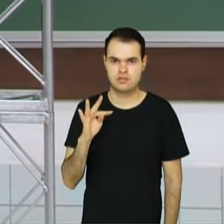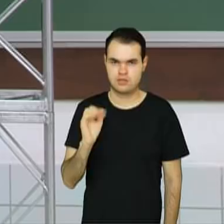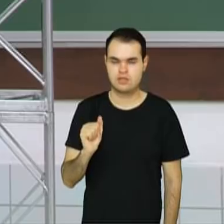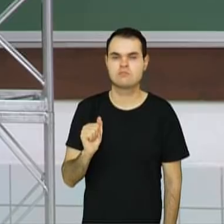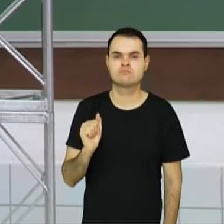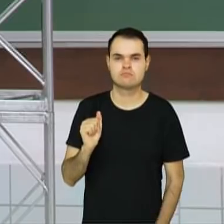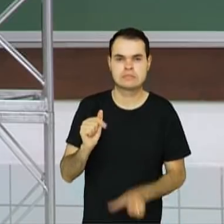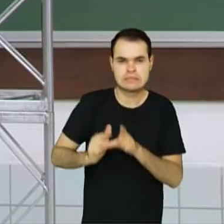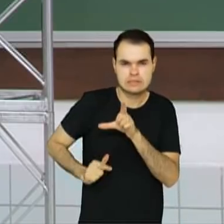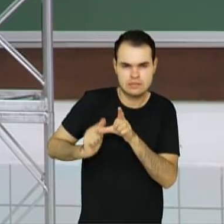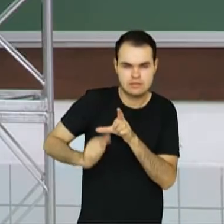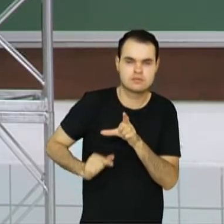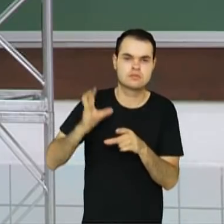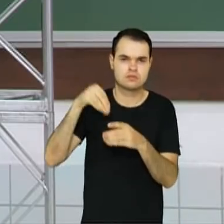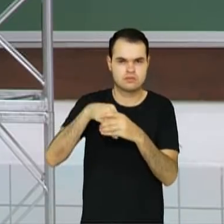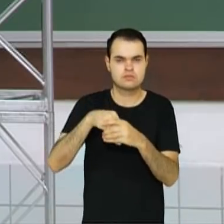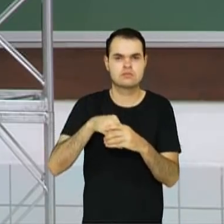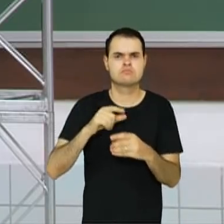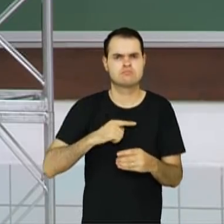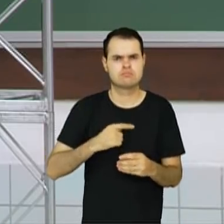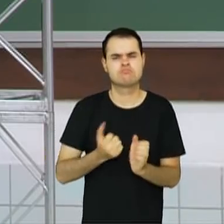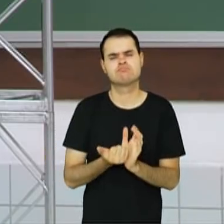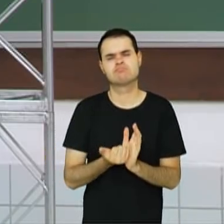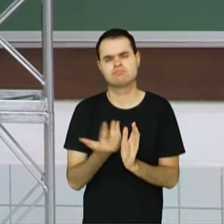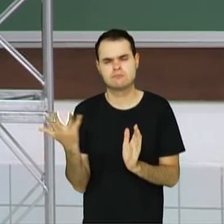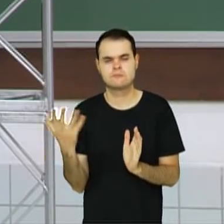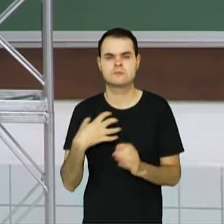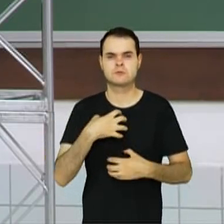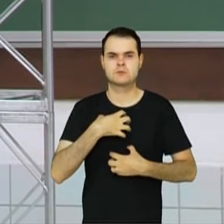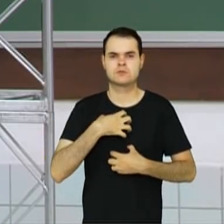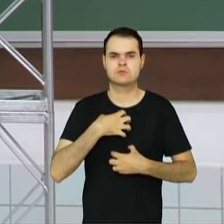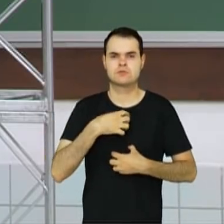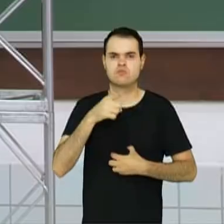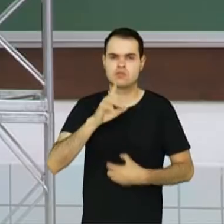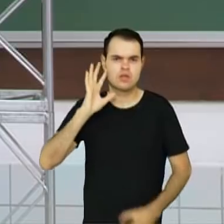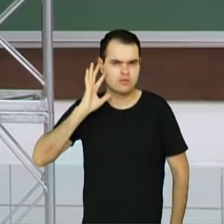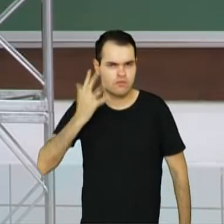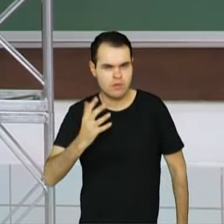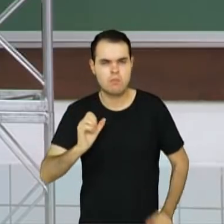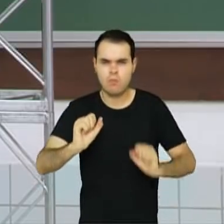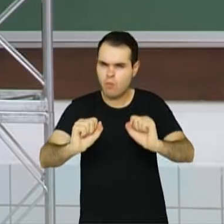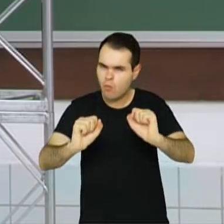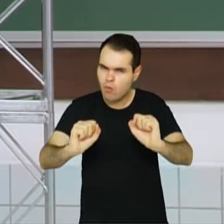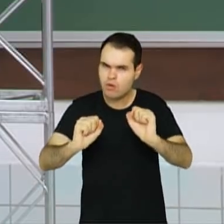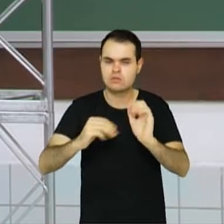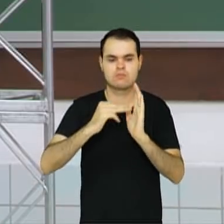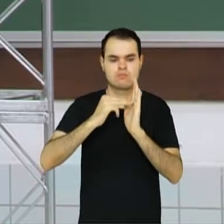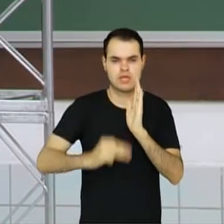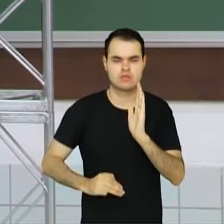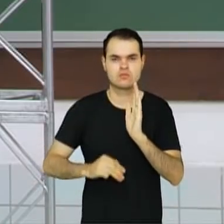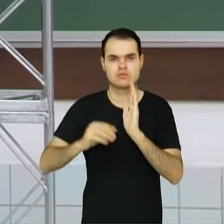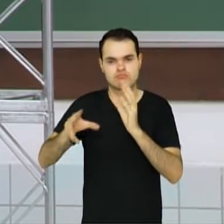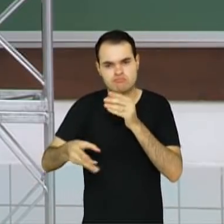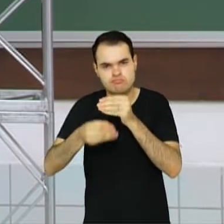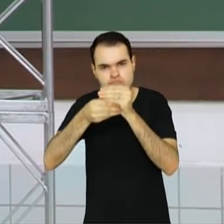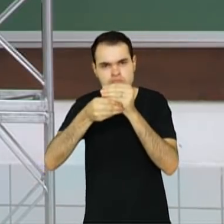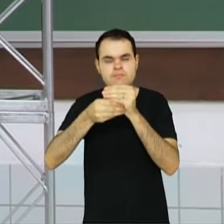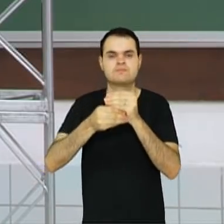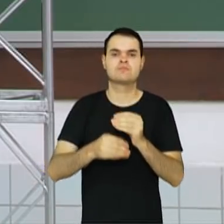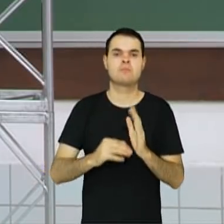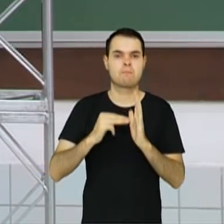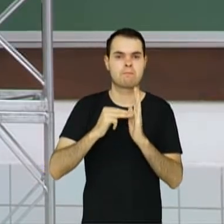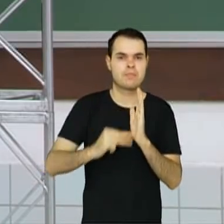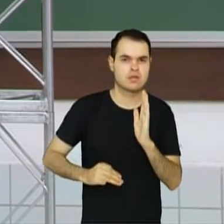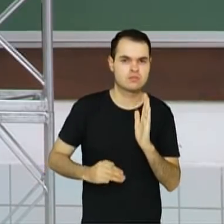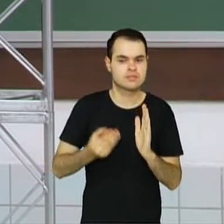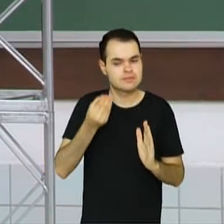você. Existem várias maneiras de você resolver o sistema de equações do primeiro grau. Você pode resolver por método de adição, você pode resolver por